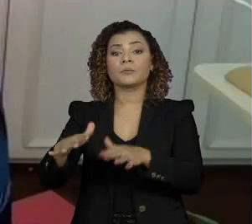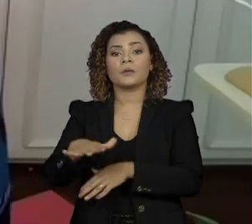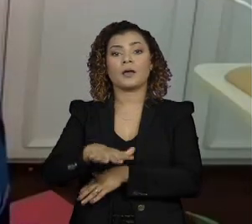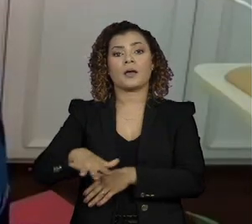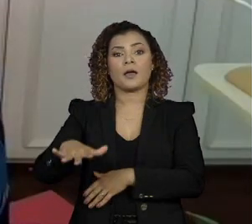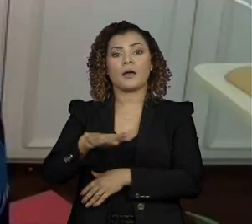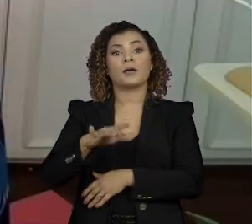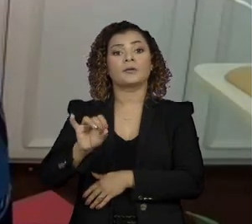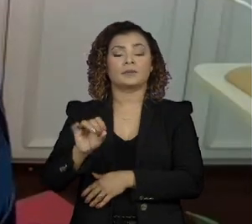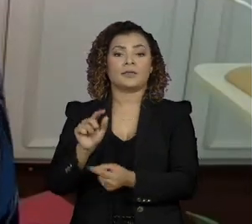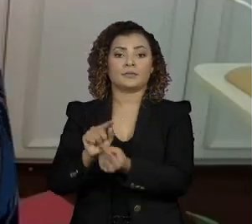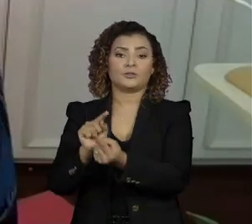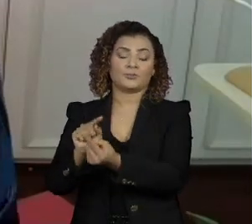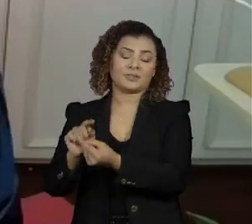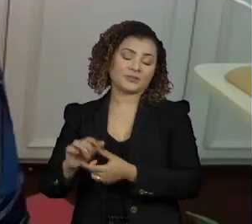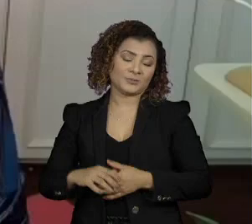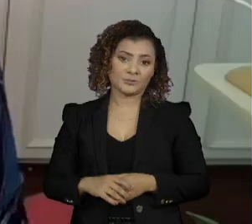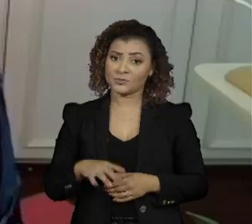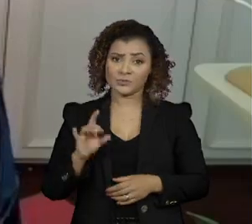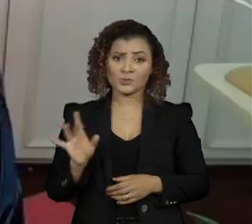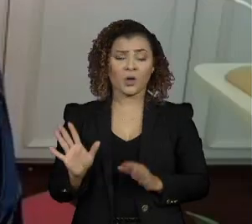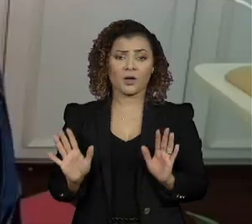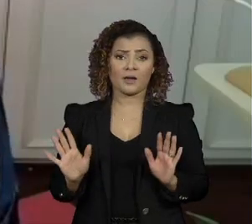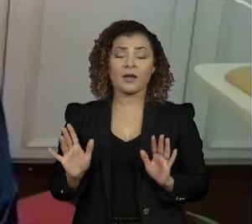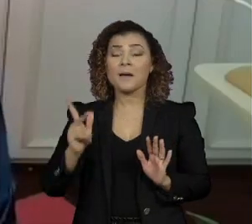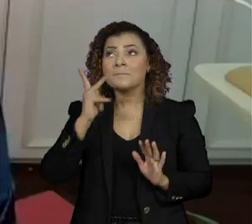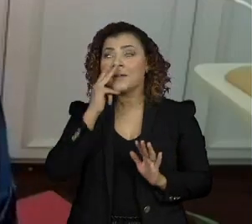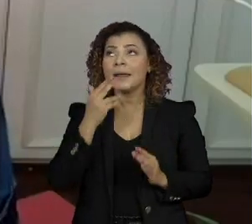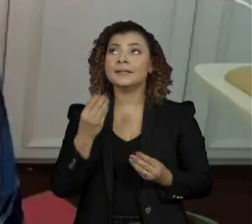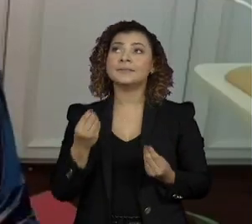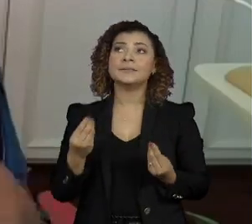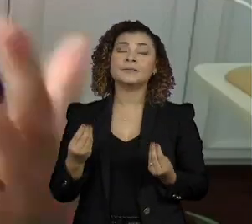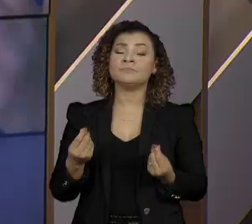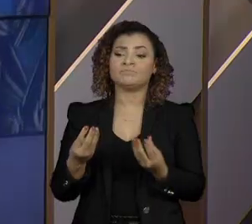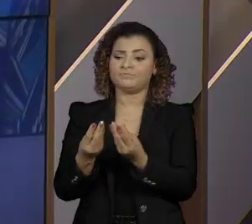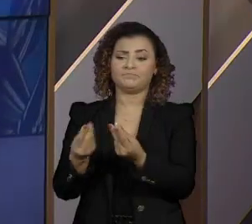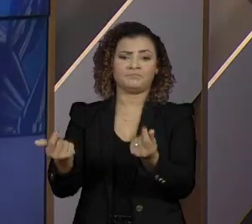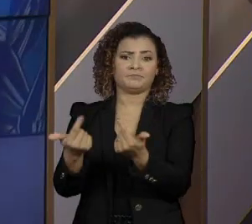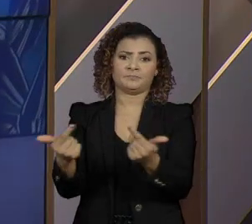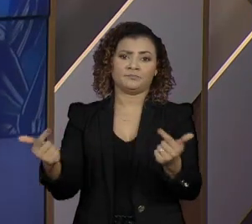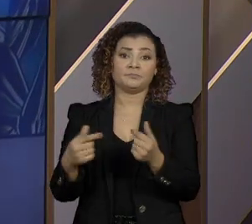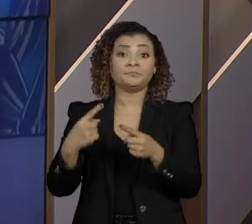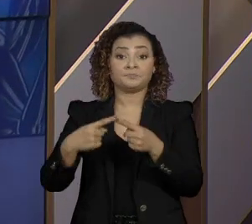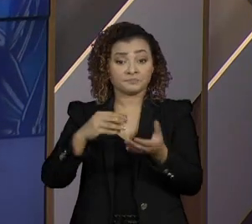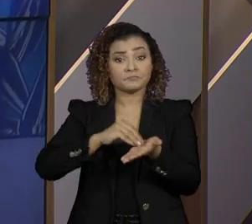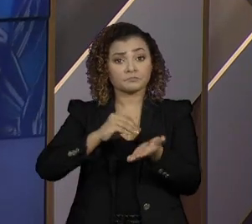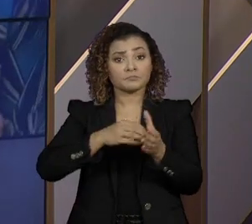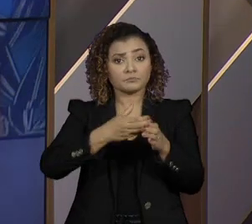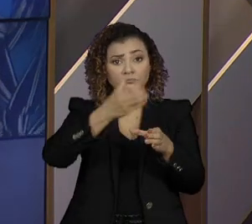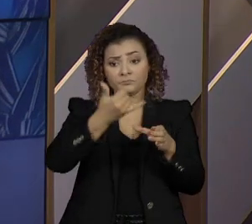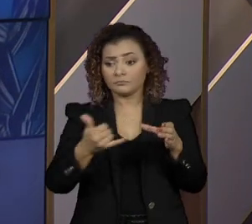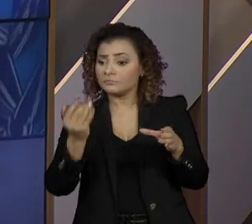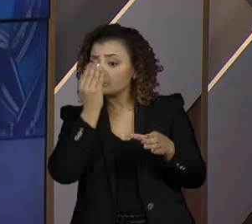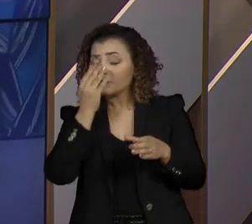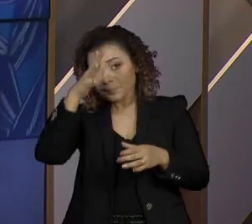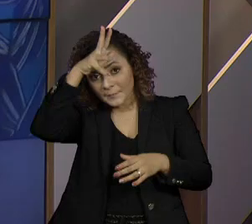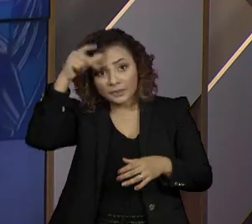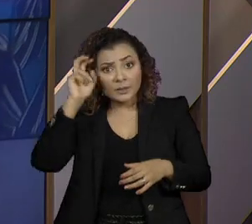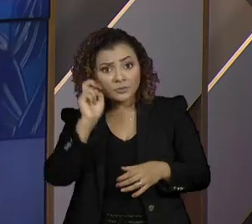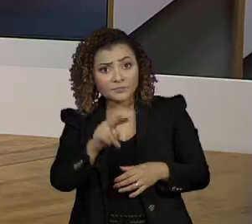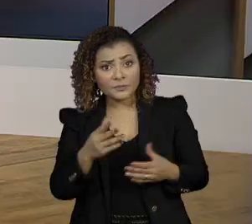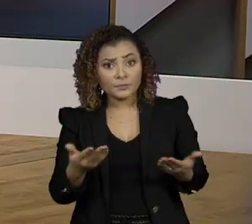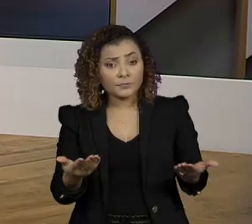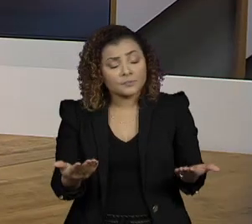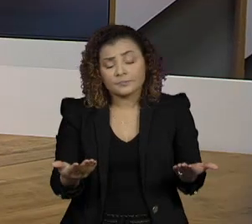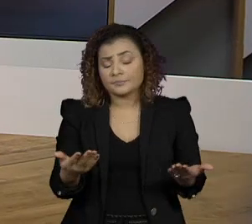sistema de assistência. E, além de tudo, de forma absolutamente ineficaz, porque faltou oxigênio em Manaus, a gente está aí na iminência